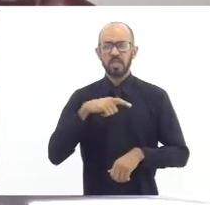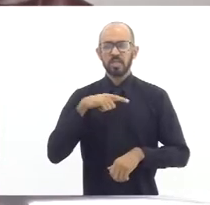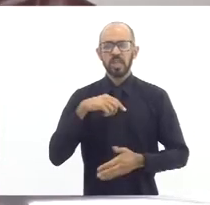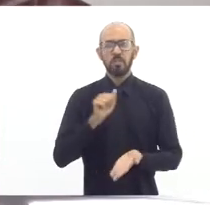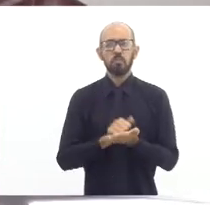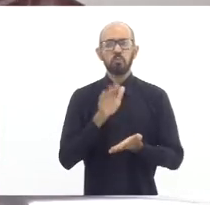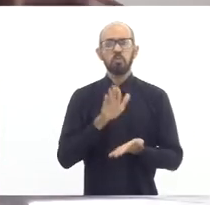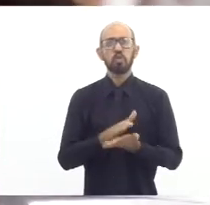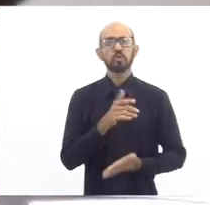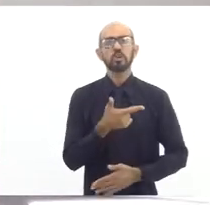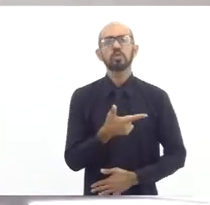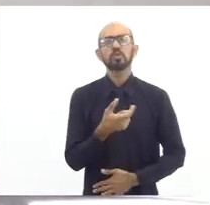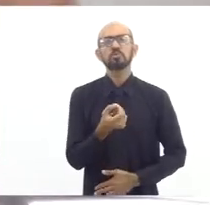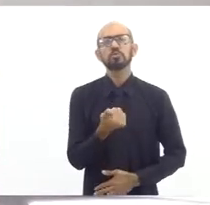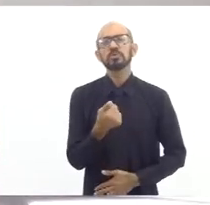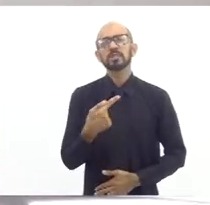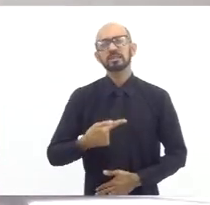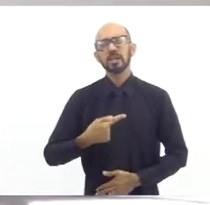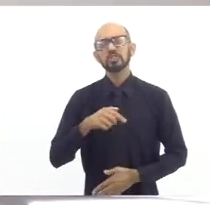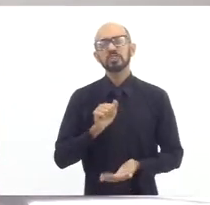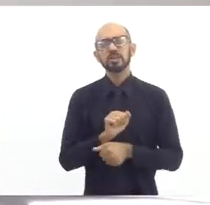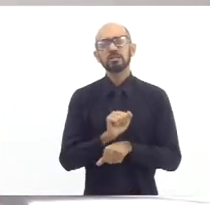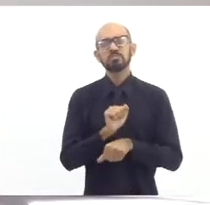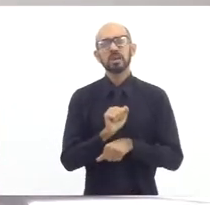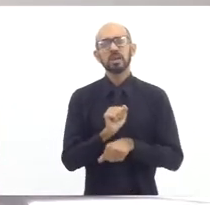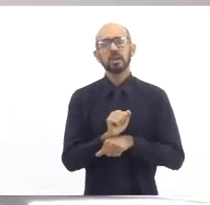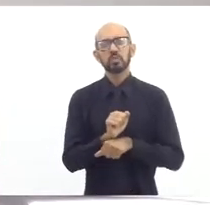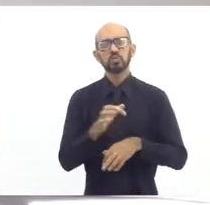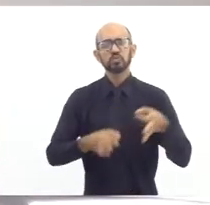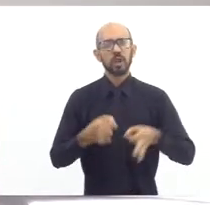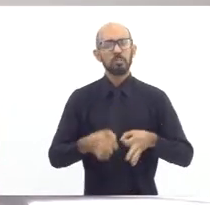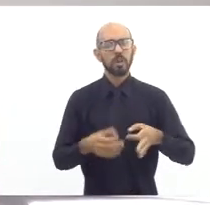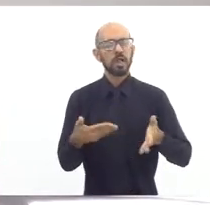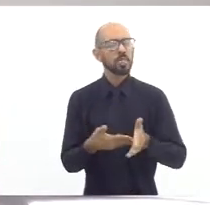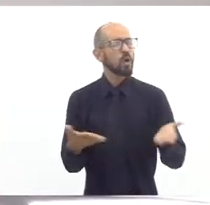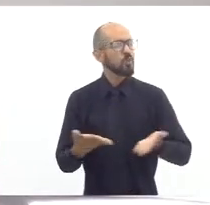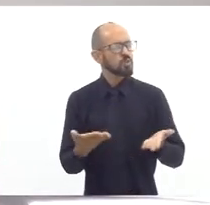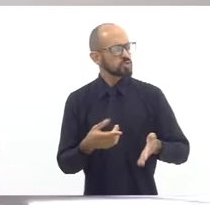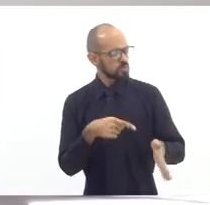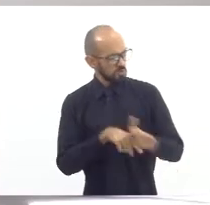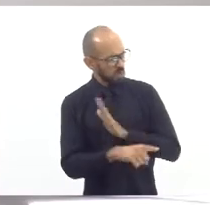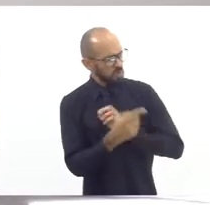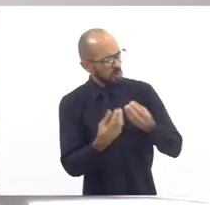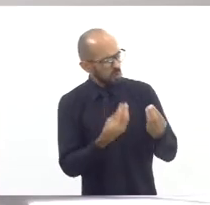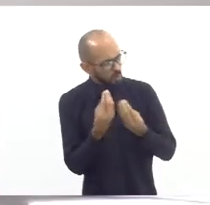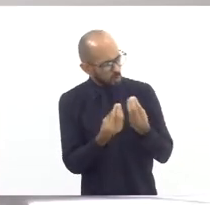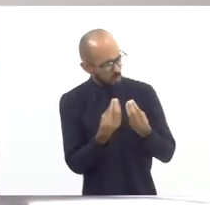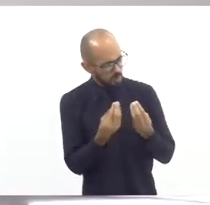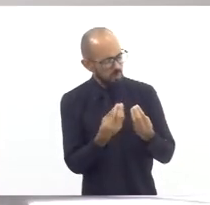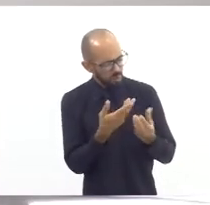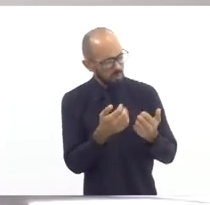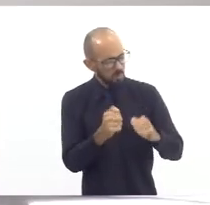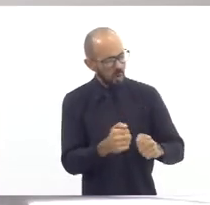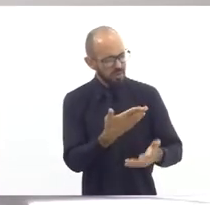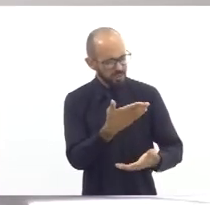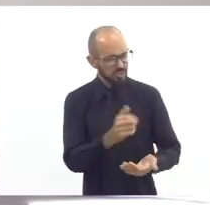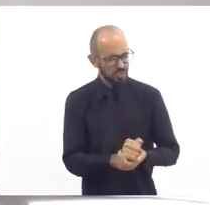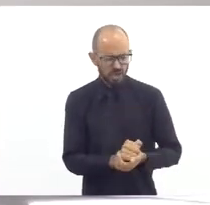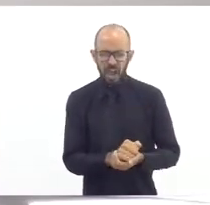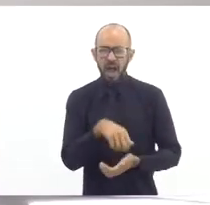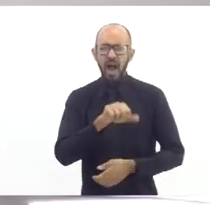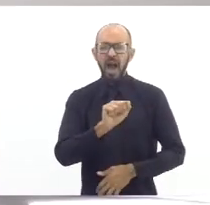2017 que está aguardando o julgamento até hoje. Como é que pode isso? A Getransp, a